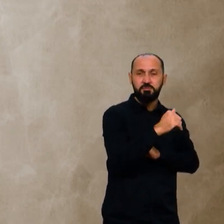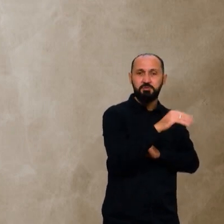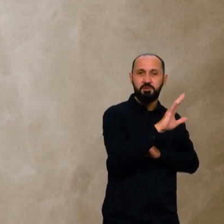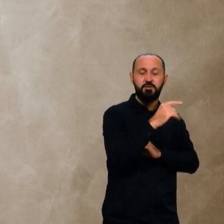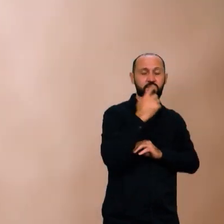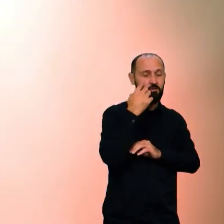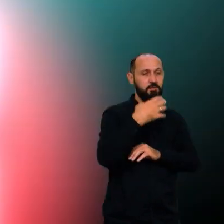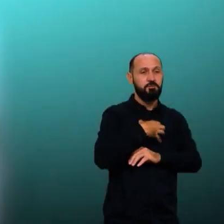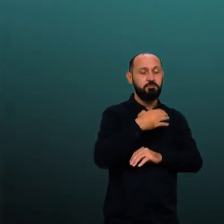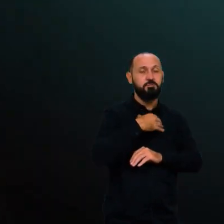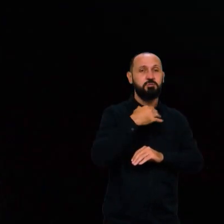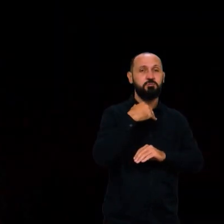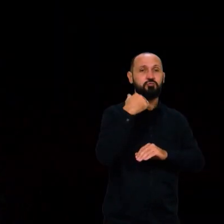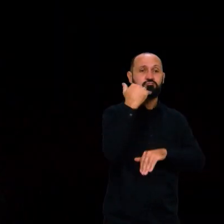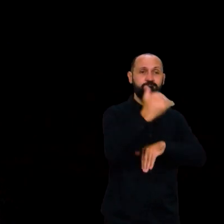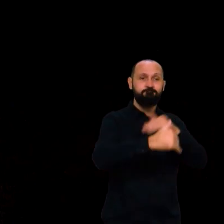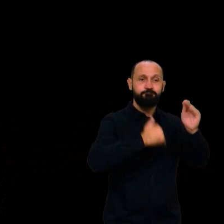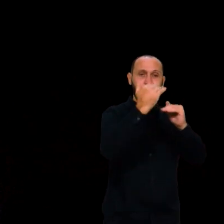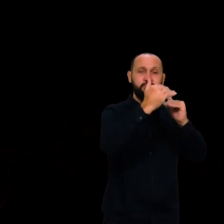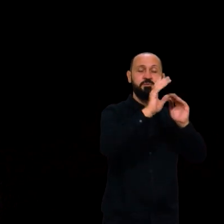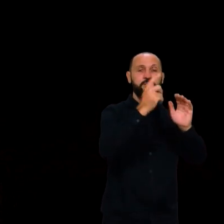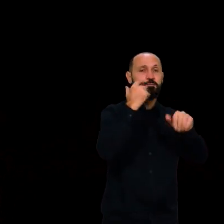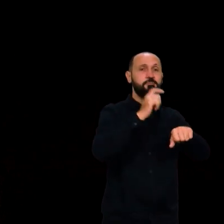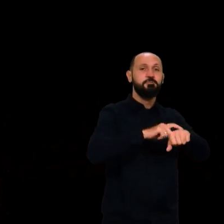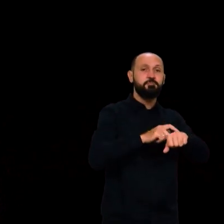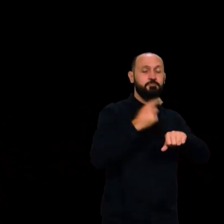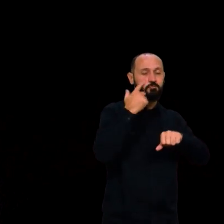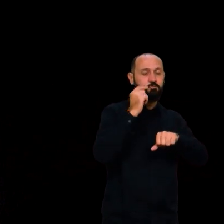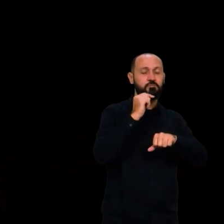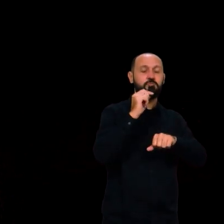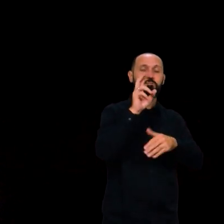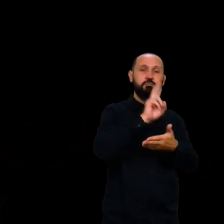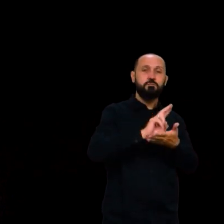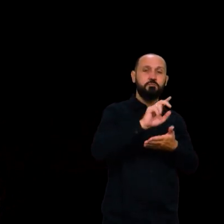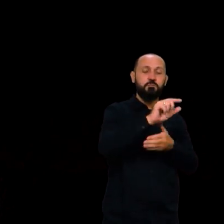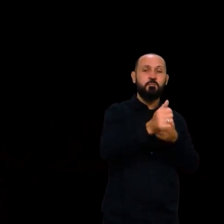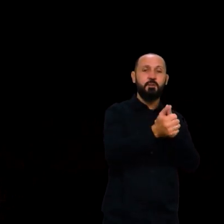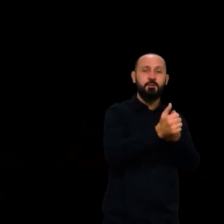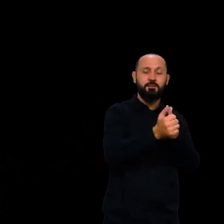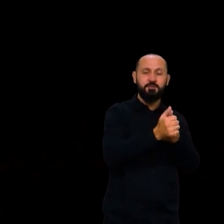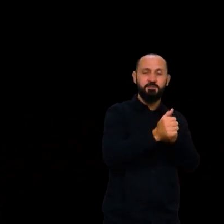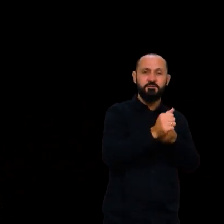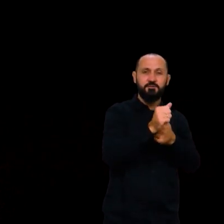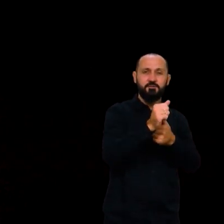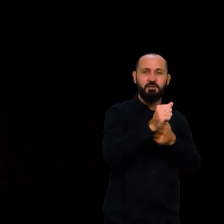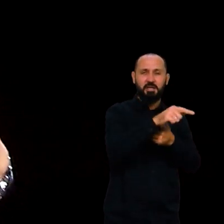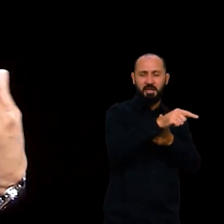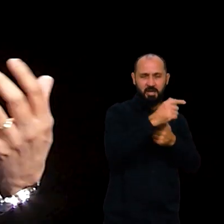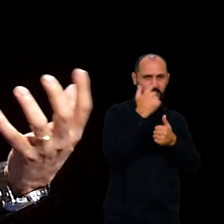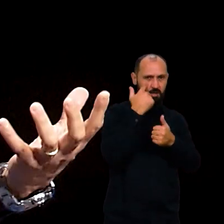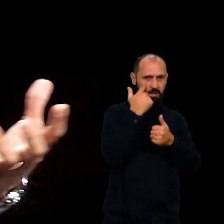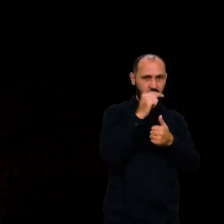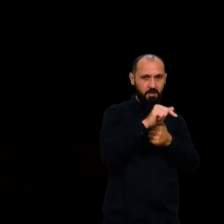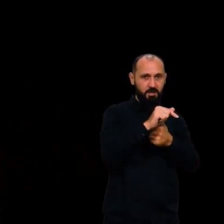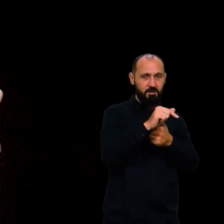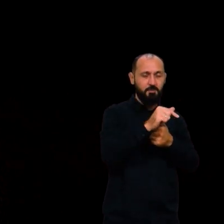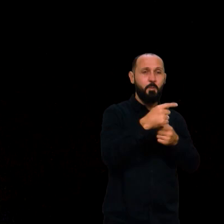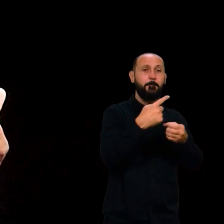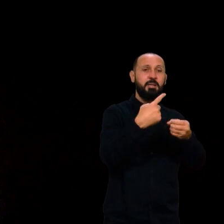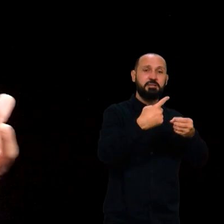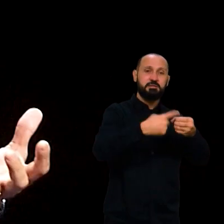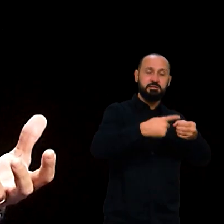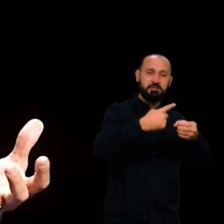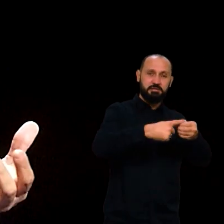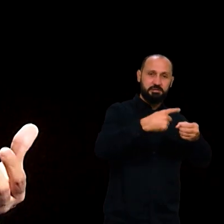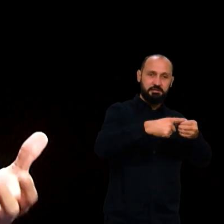2011, aí foi um outro salto. Você está num país, um estágio, que é a Universidade de Wageningen, que fica perto, é uma